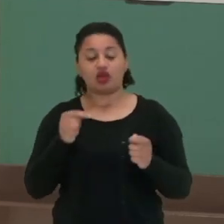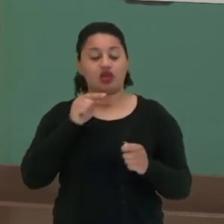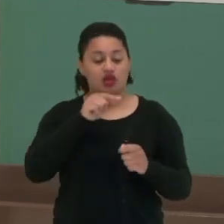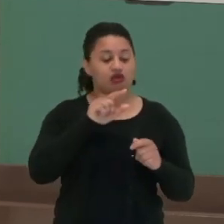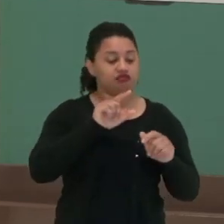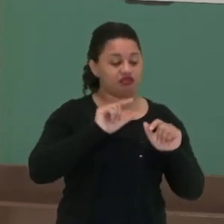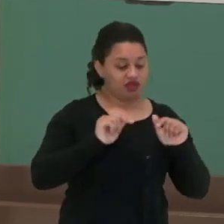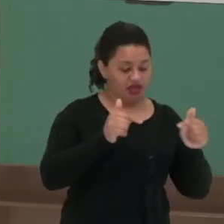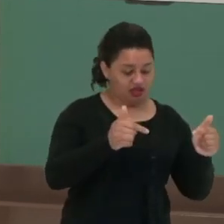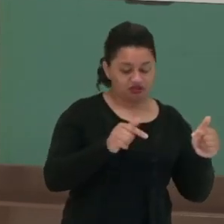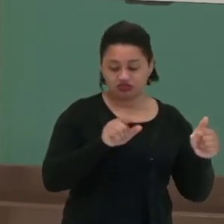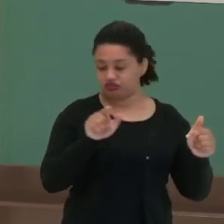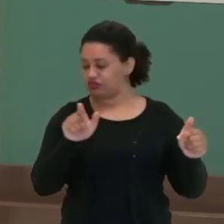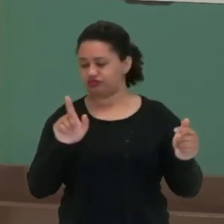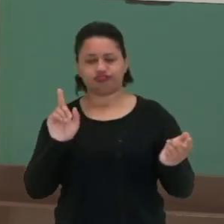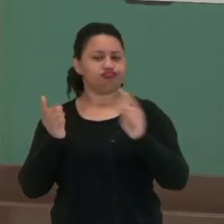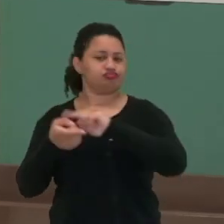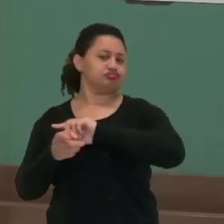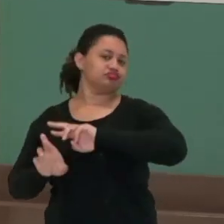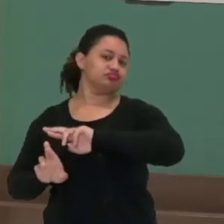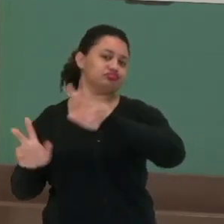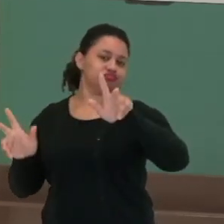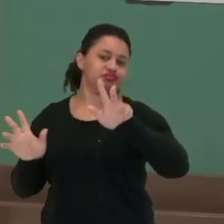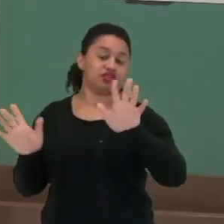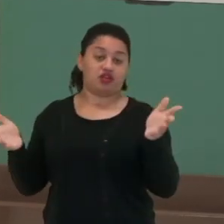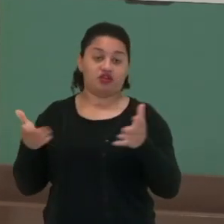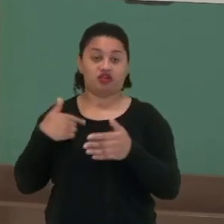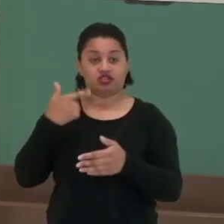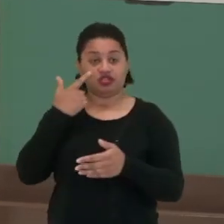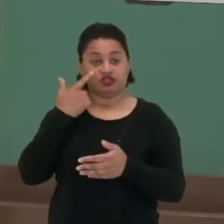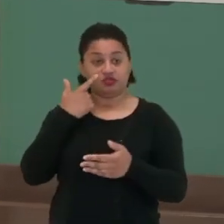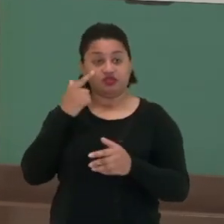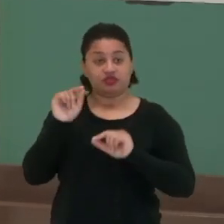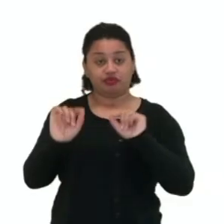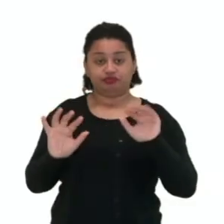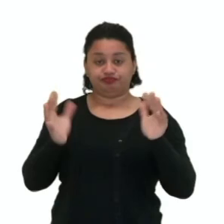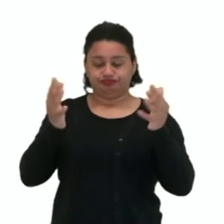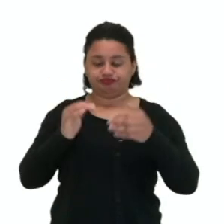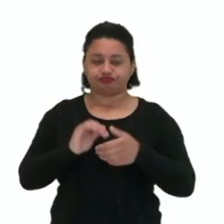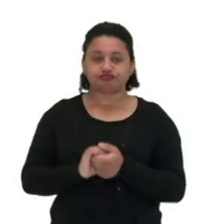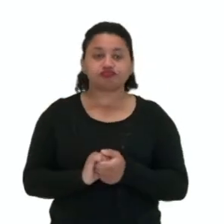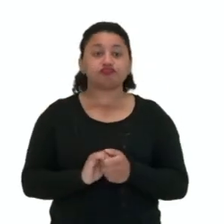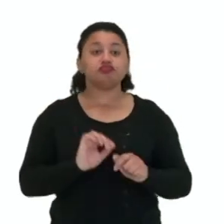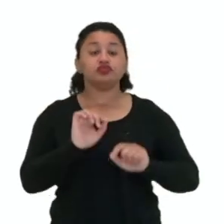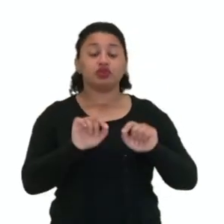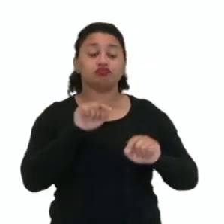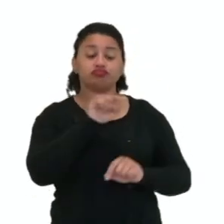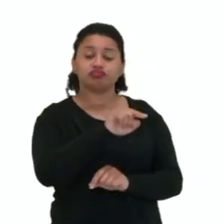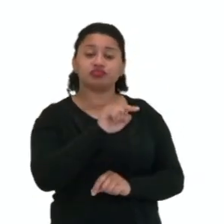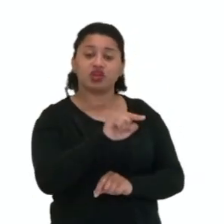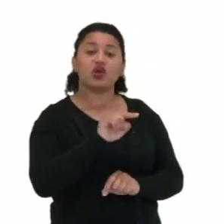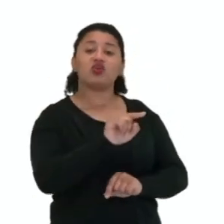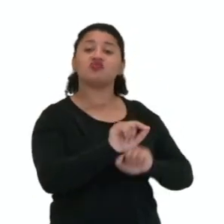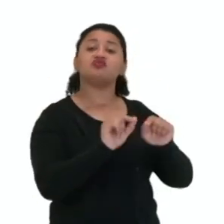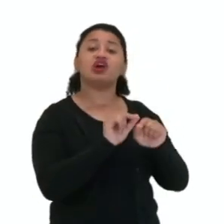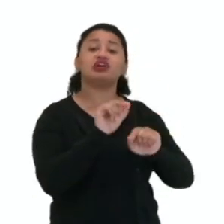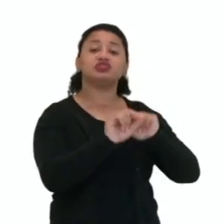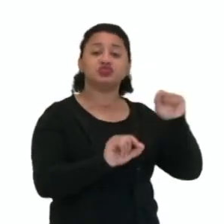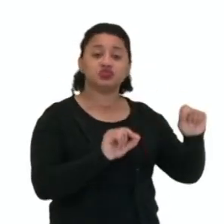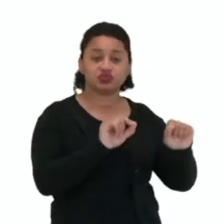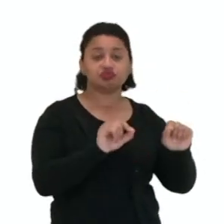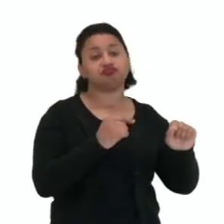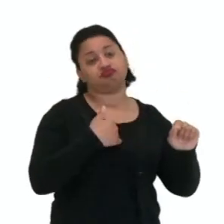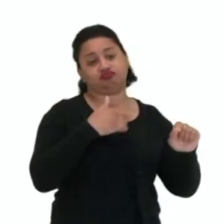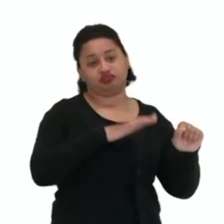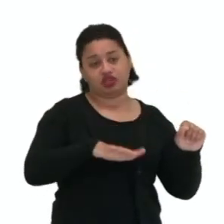coisa, o outro faz o oposto. E nós vamos ver a partir de agora. As ações do sistema nervoso simpático, em